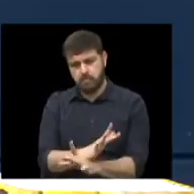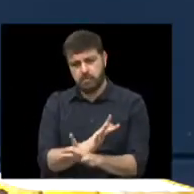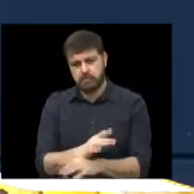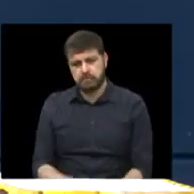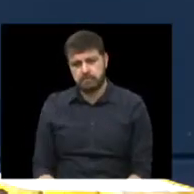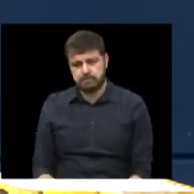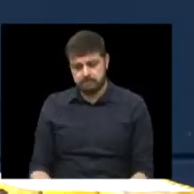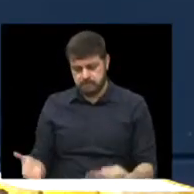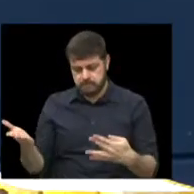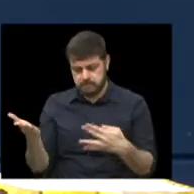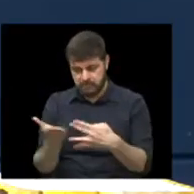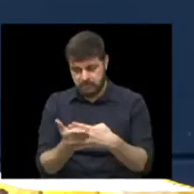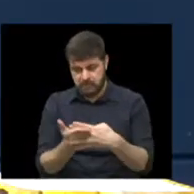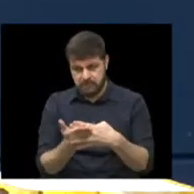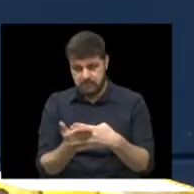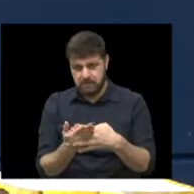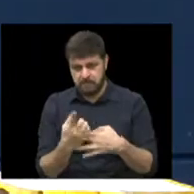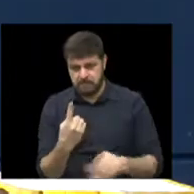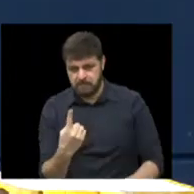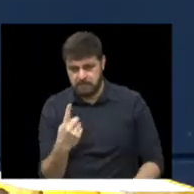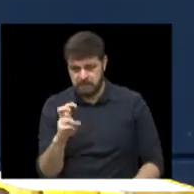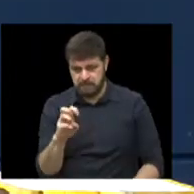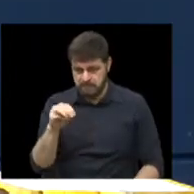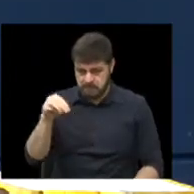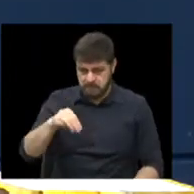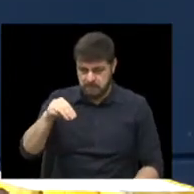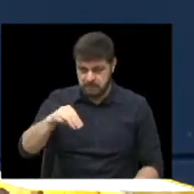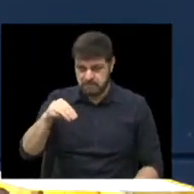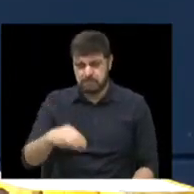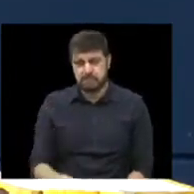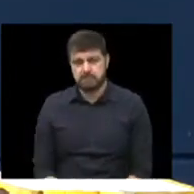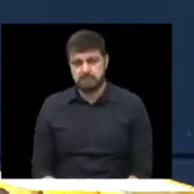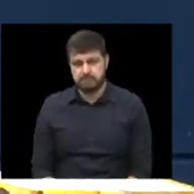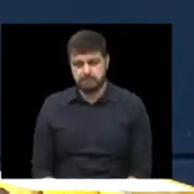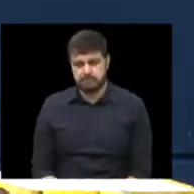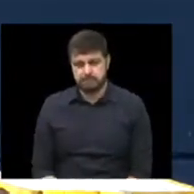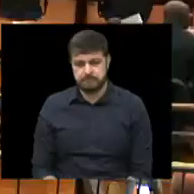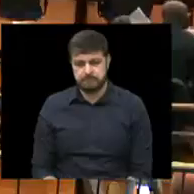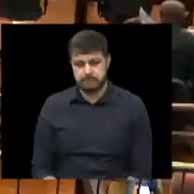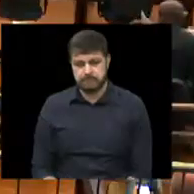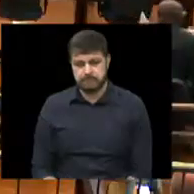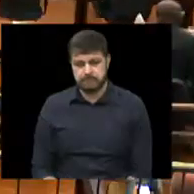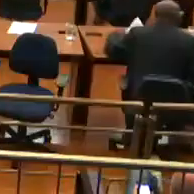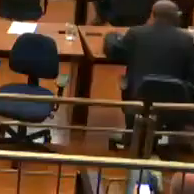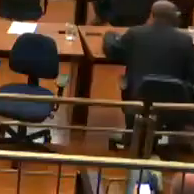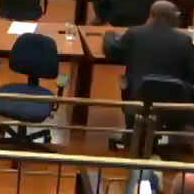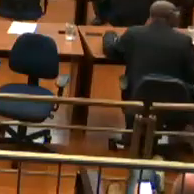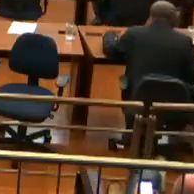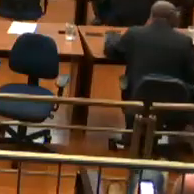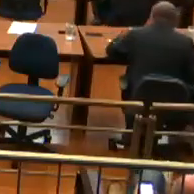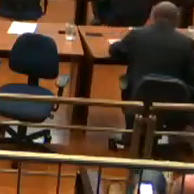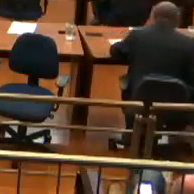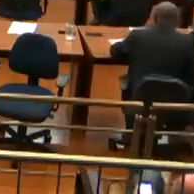vereadores inscritos, eu suspendo a reunião por 15 minutos regimentais.